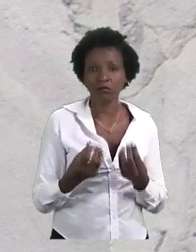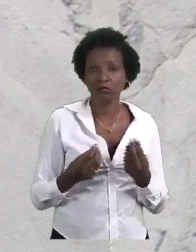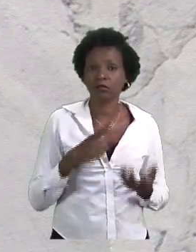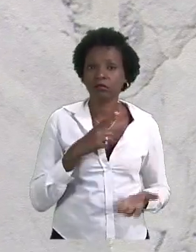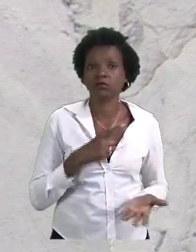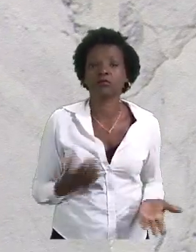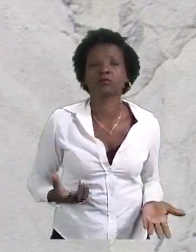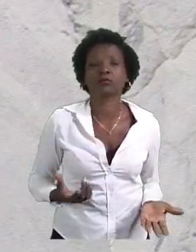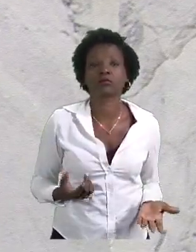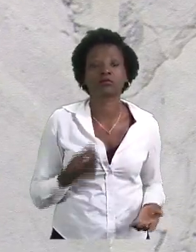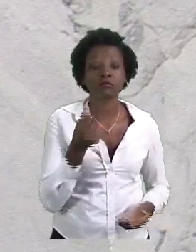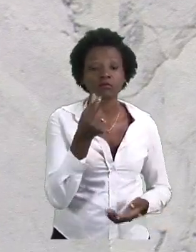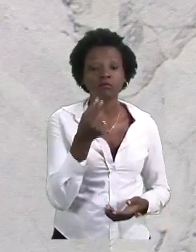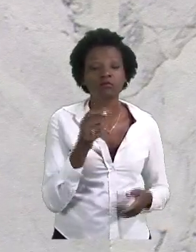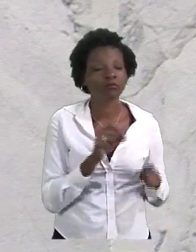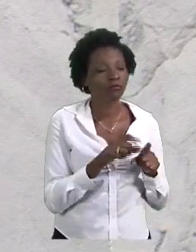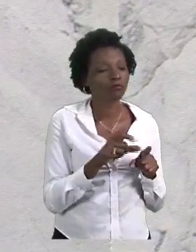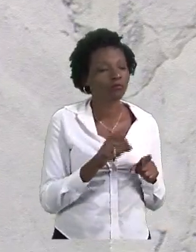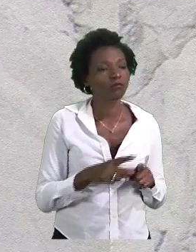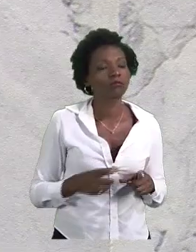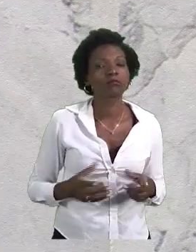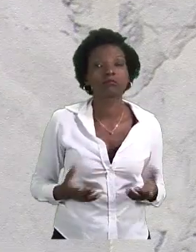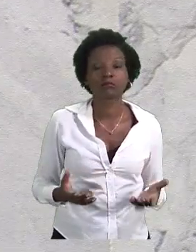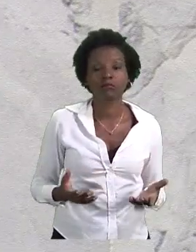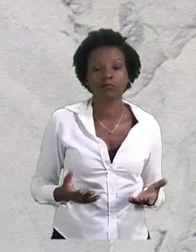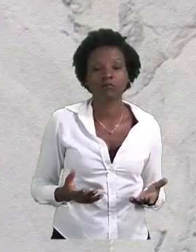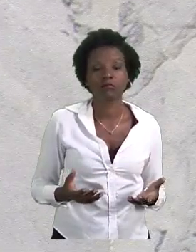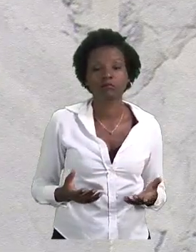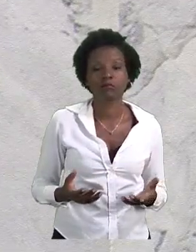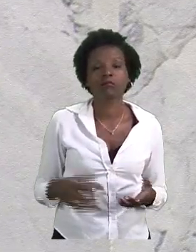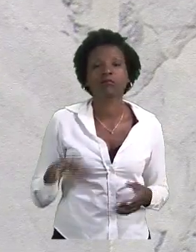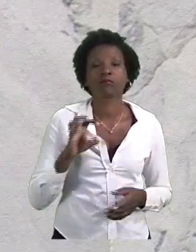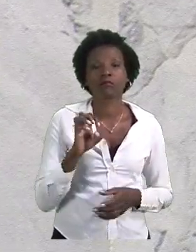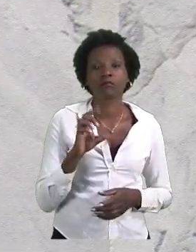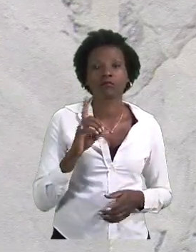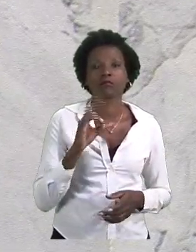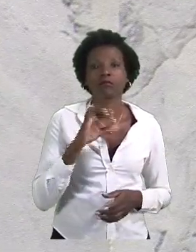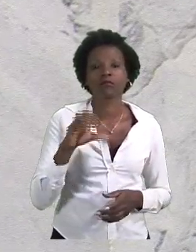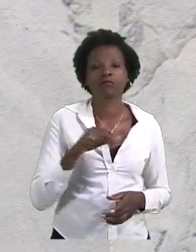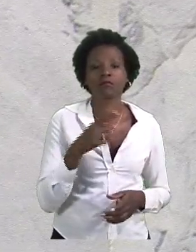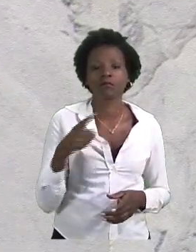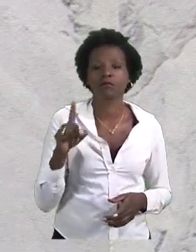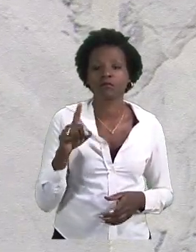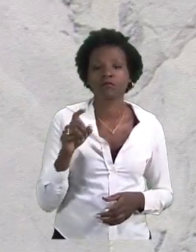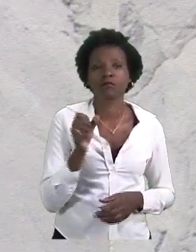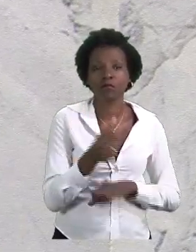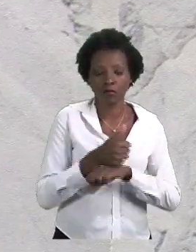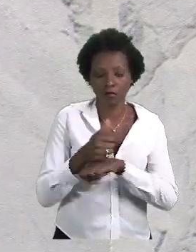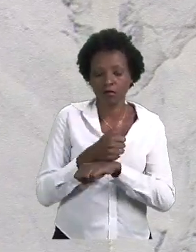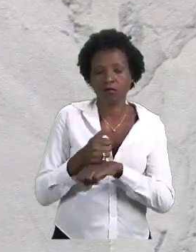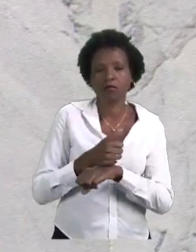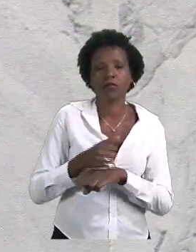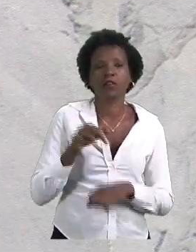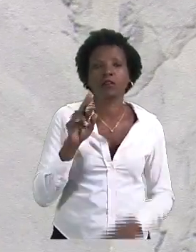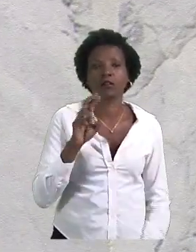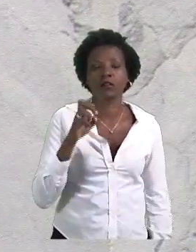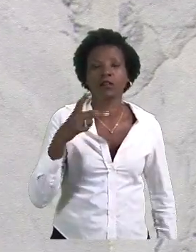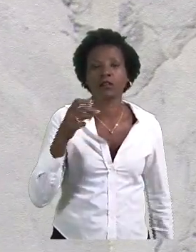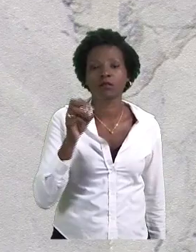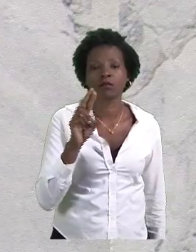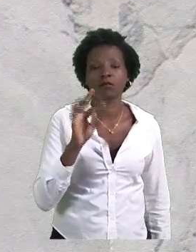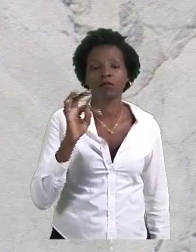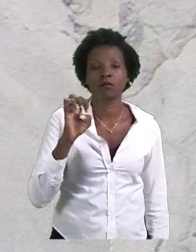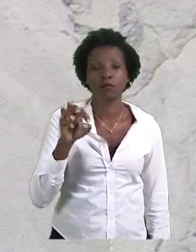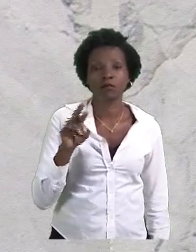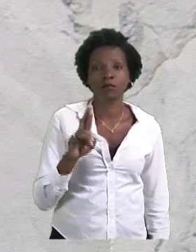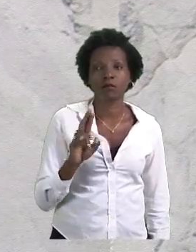destino dos aluguéis está numa edição do Profissão Repórter de 2013. Ao conhecer a